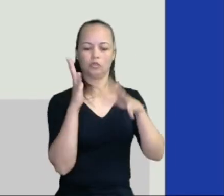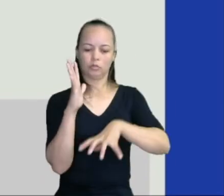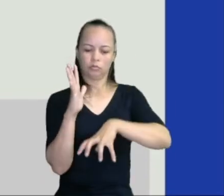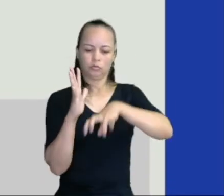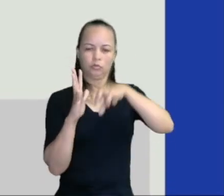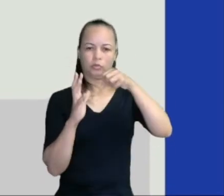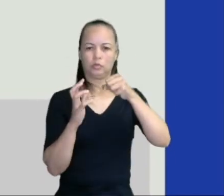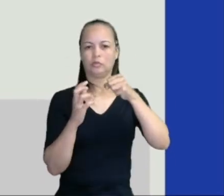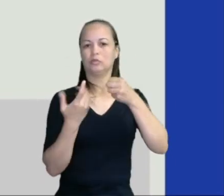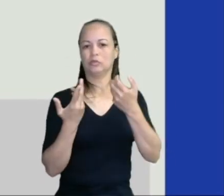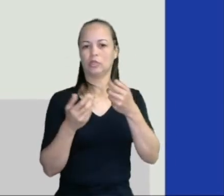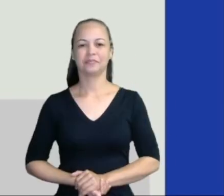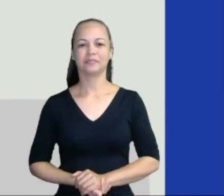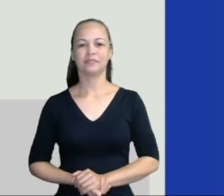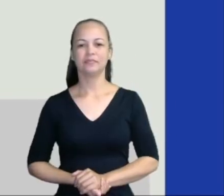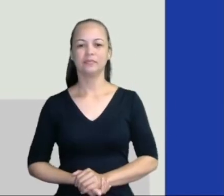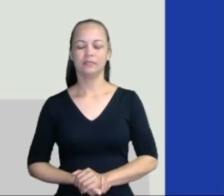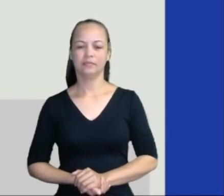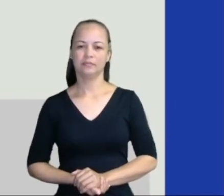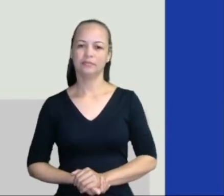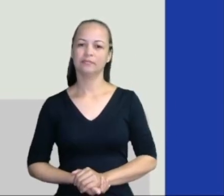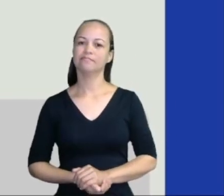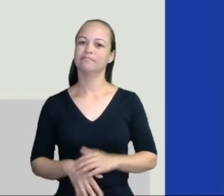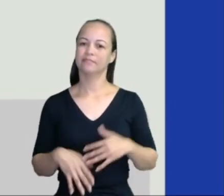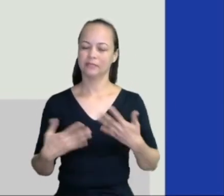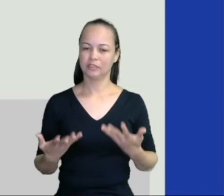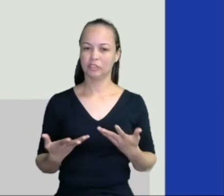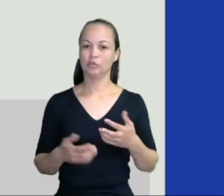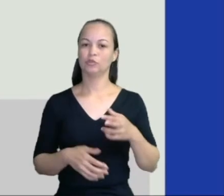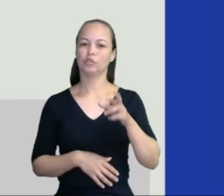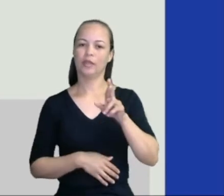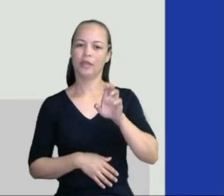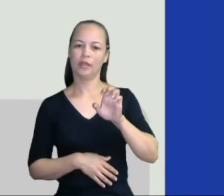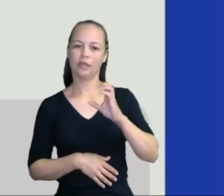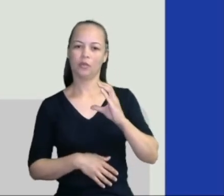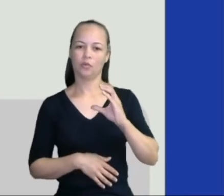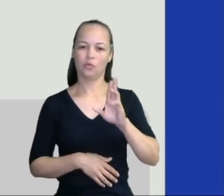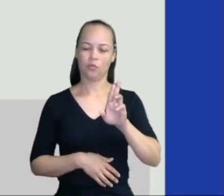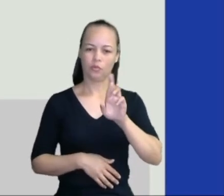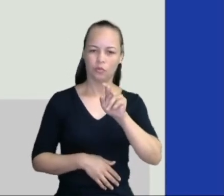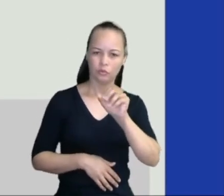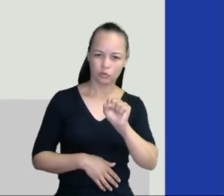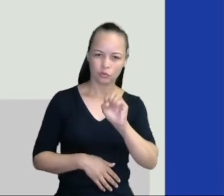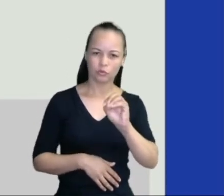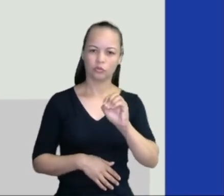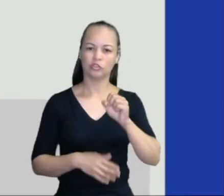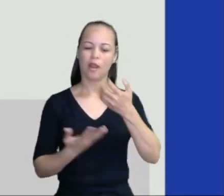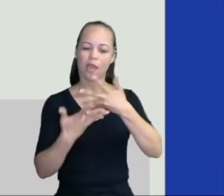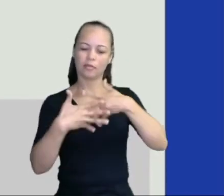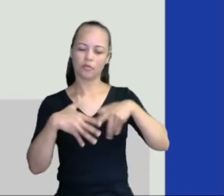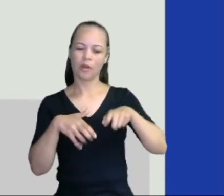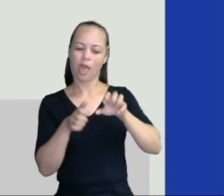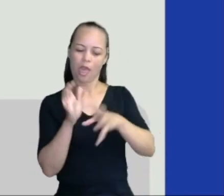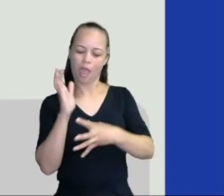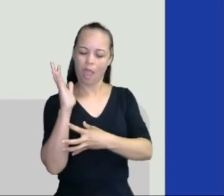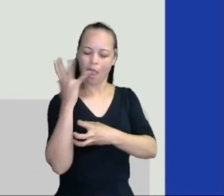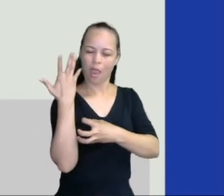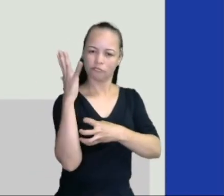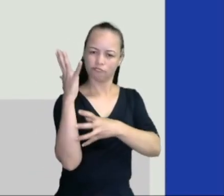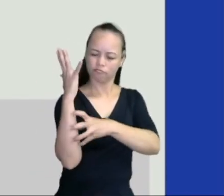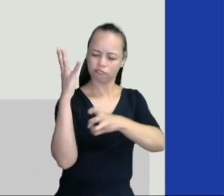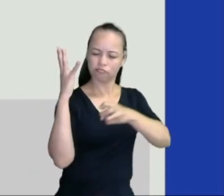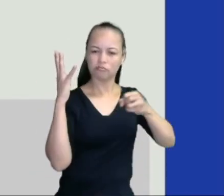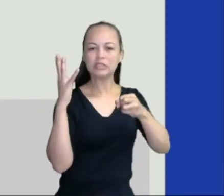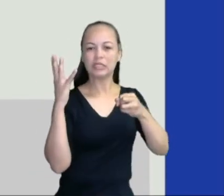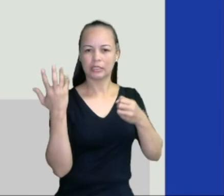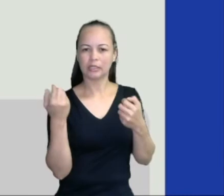de recursos. Isso mesmo, gente, os recursos naturais. Tudo aquilo que a gente tira da natureza e que a gente